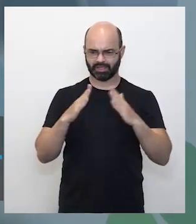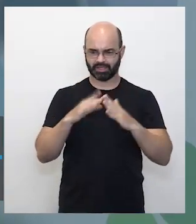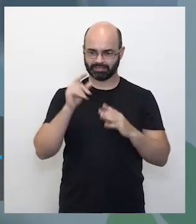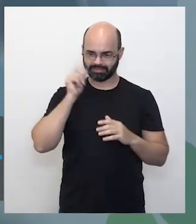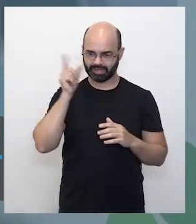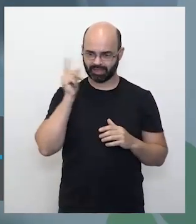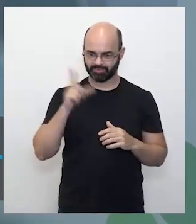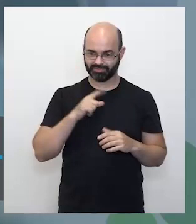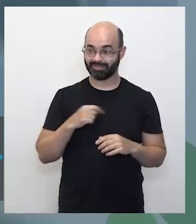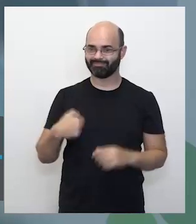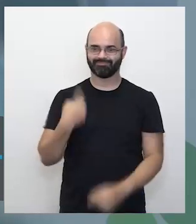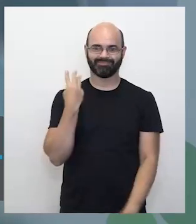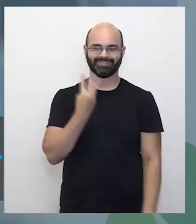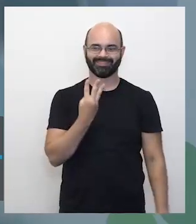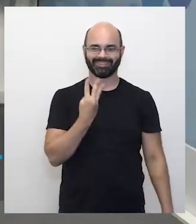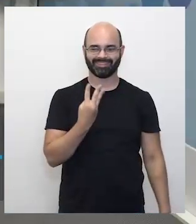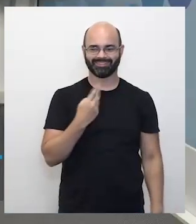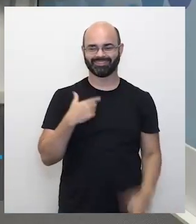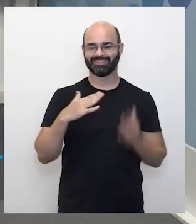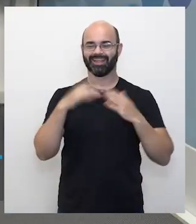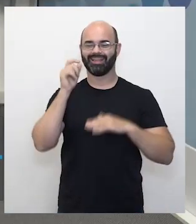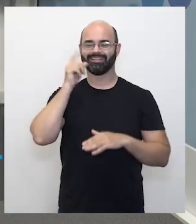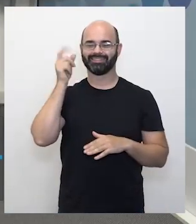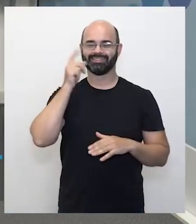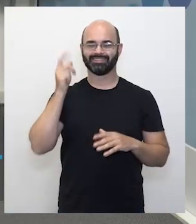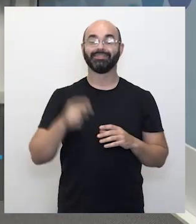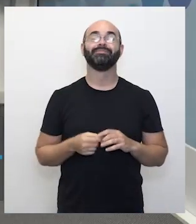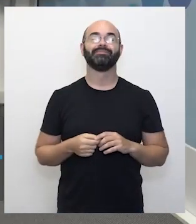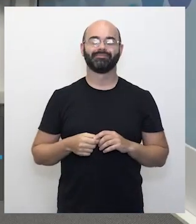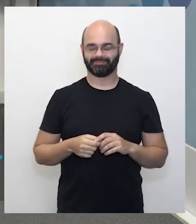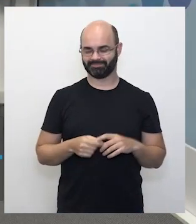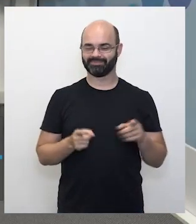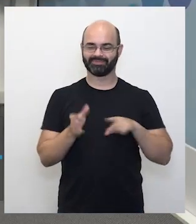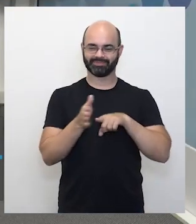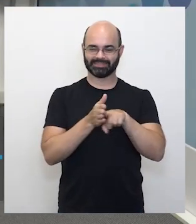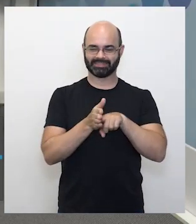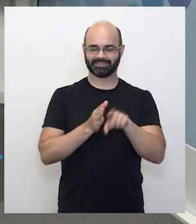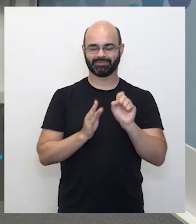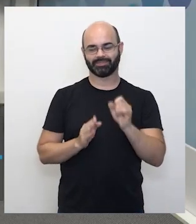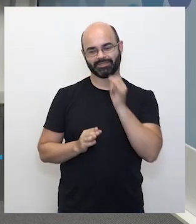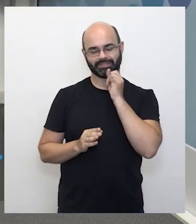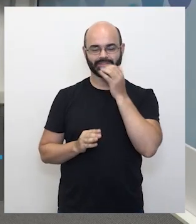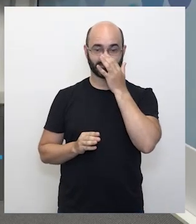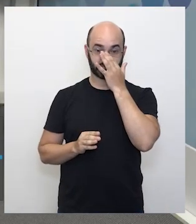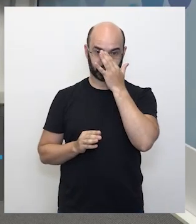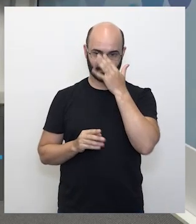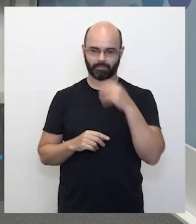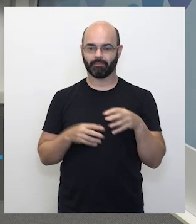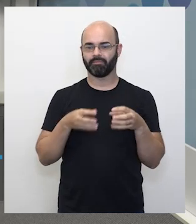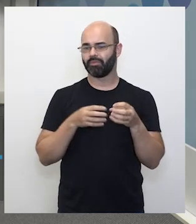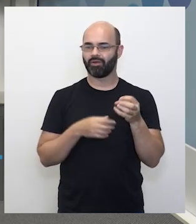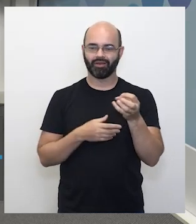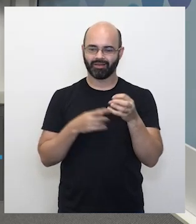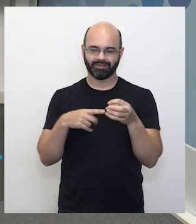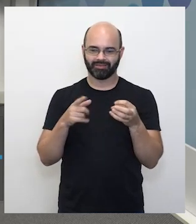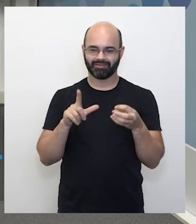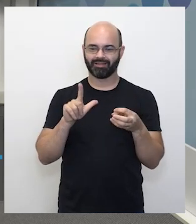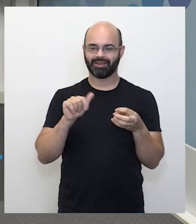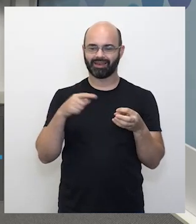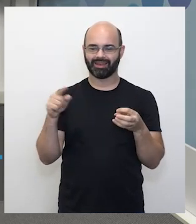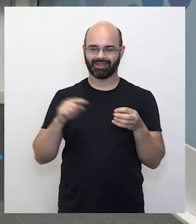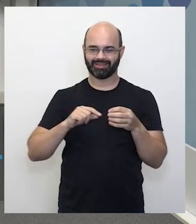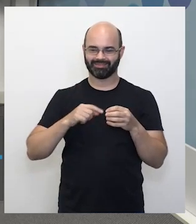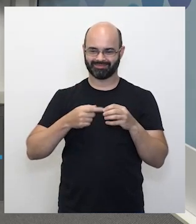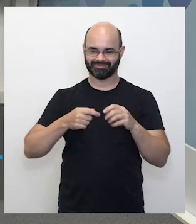3. Você pode fazer a seguinte pesquisa. Você pode pegar uma bolinha, né, de lã e colocar